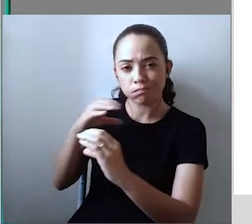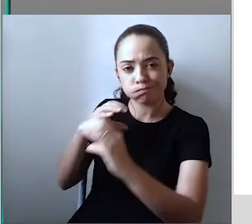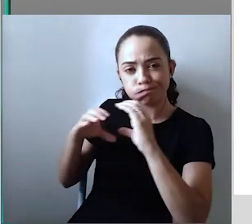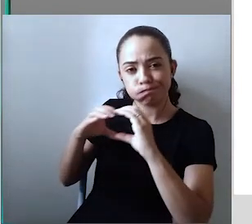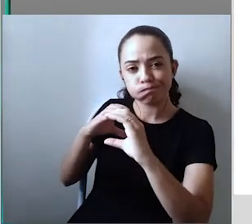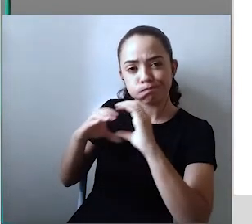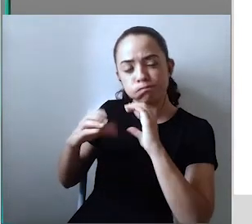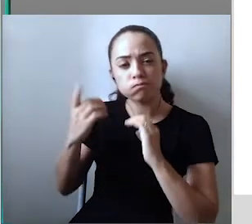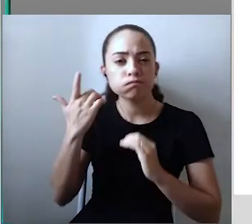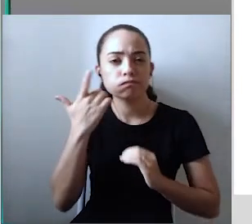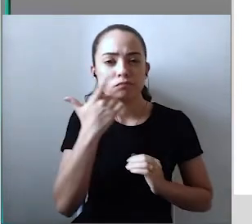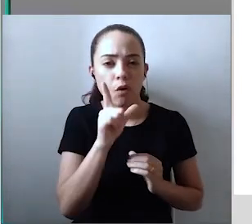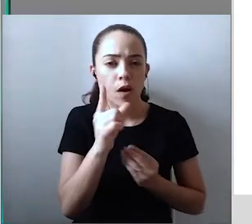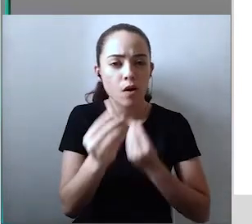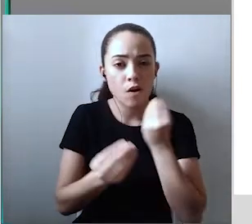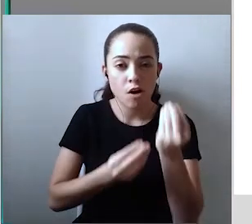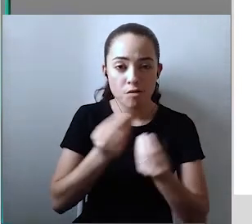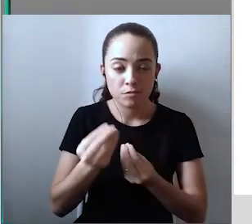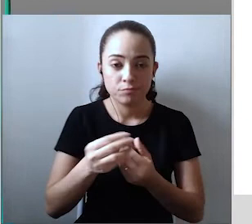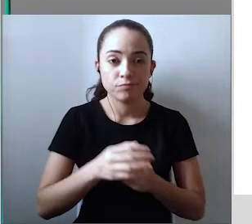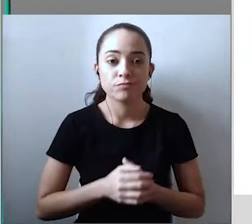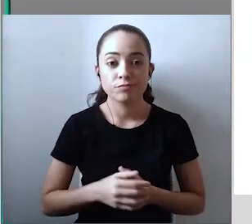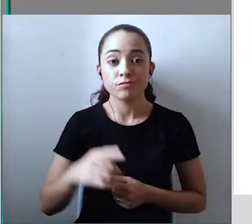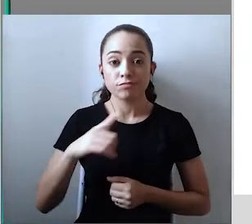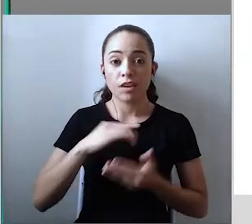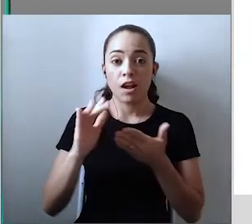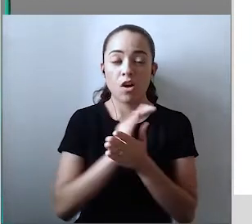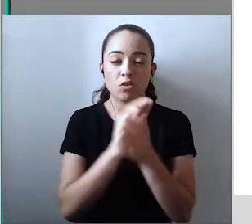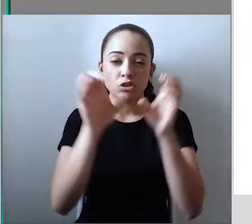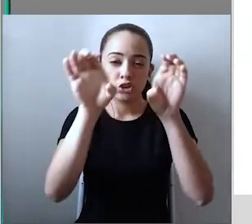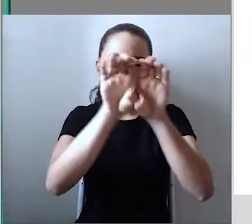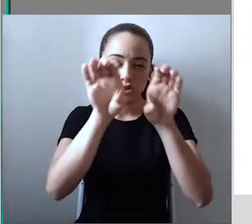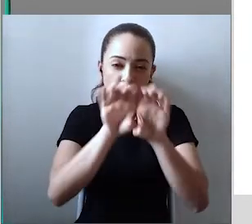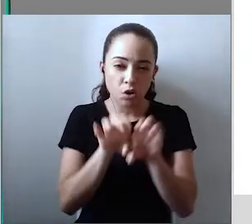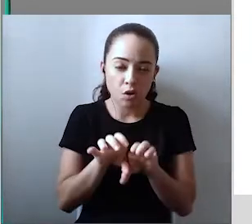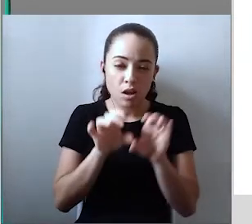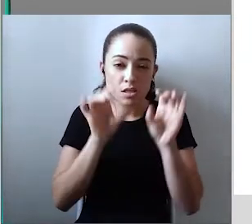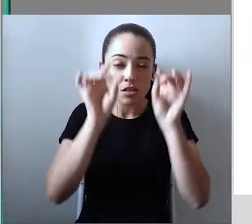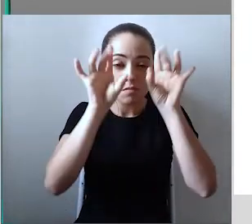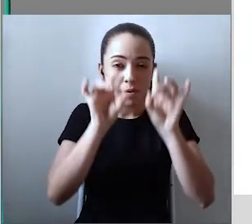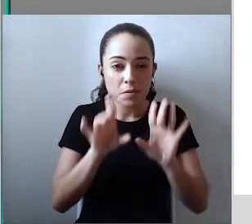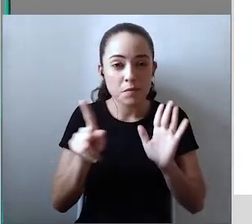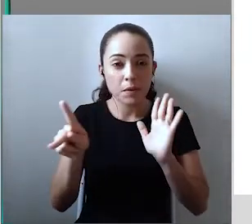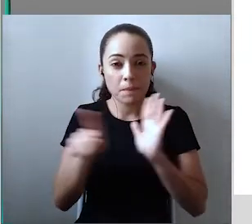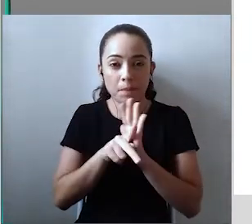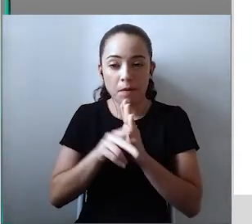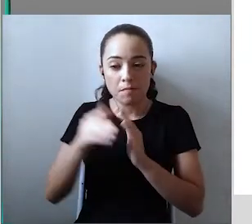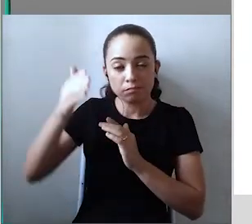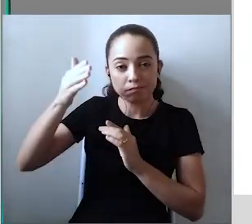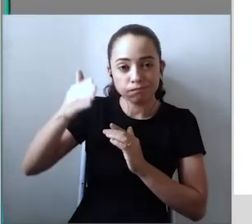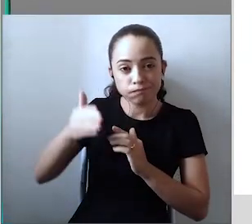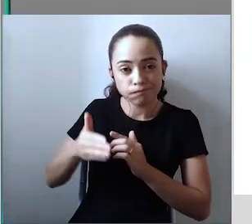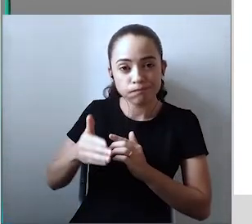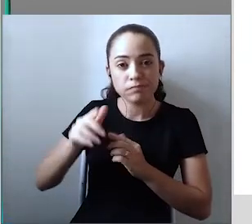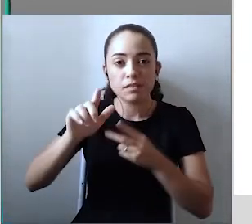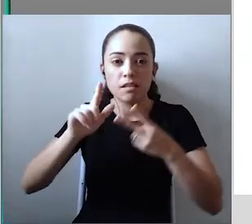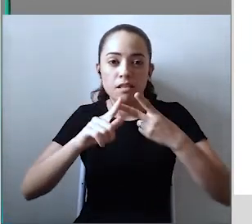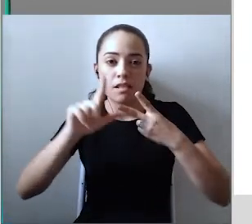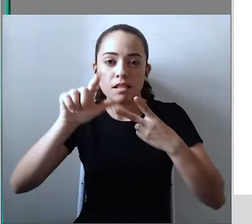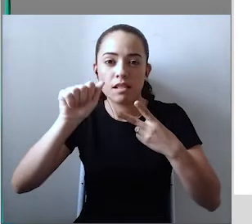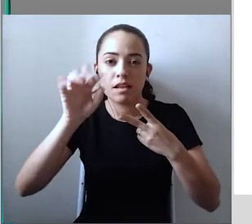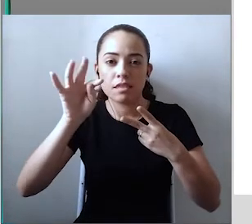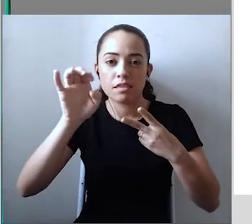estas células. Sendo assim, ao conjunto de estruturas especializadas da superfície lateral denominaremos